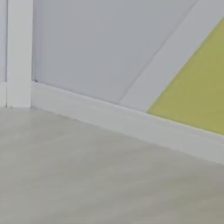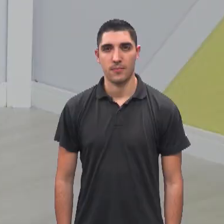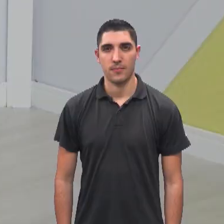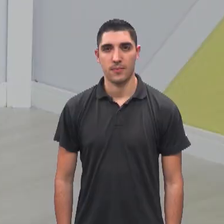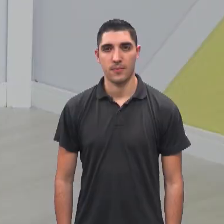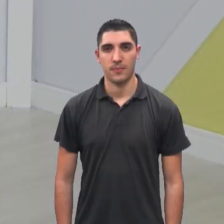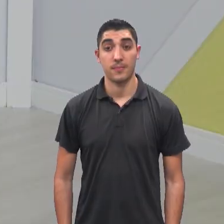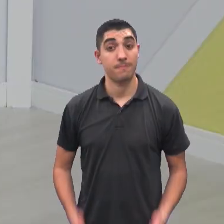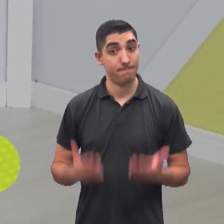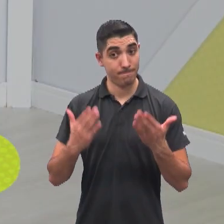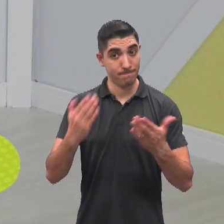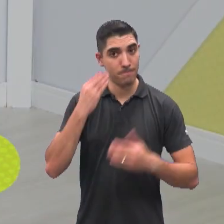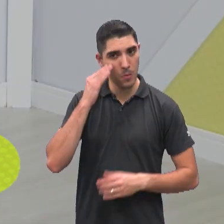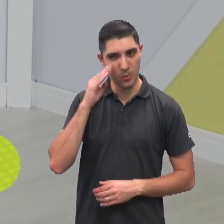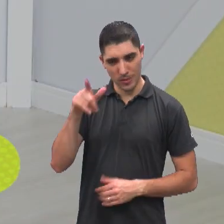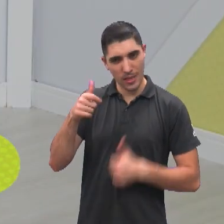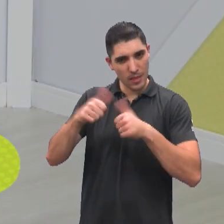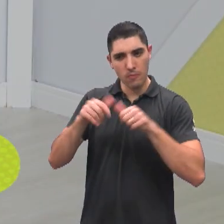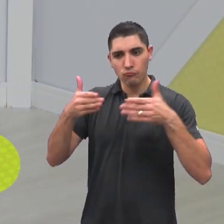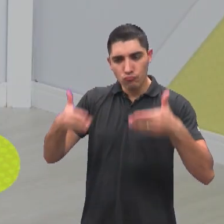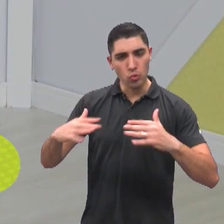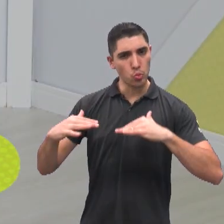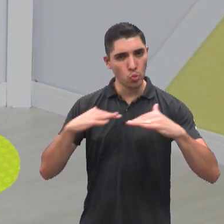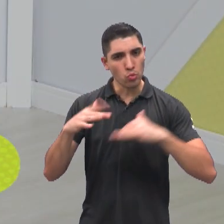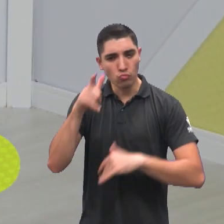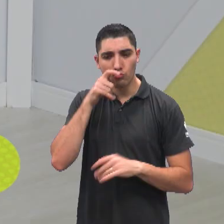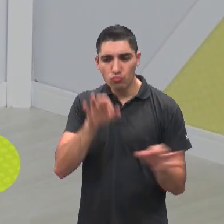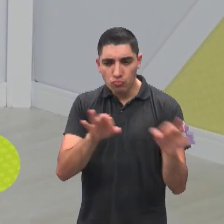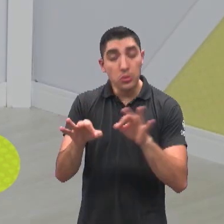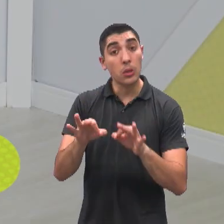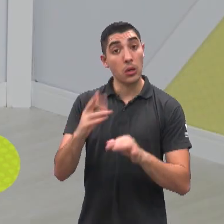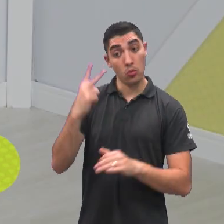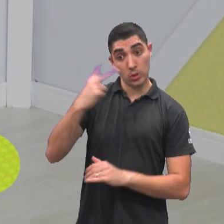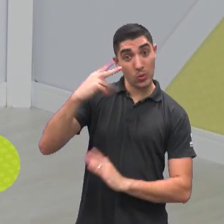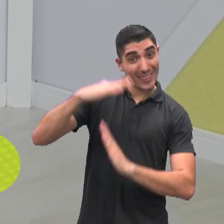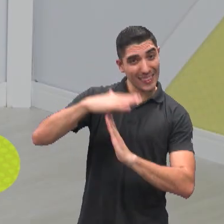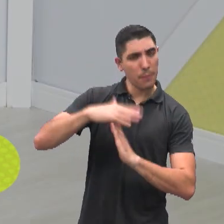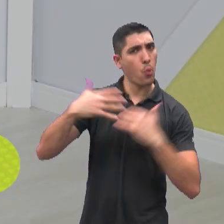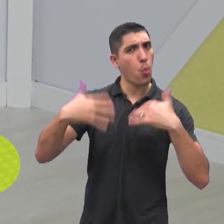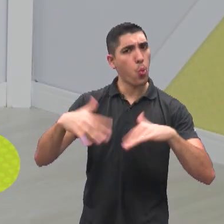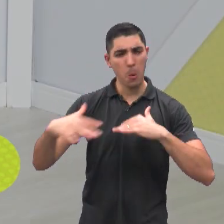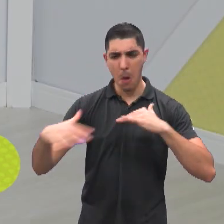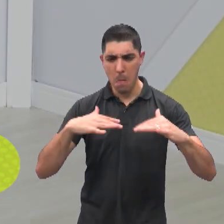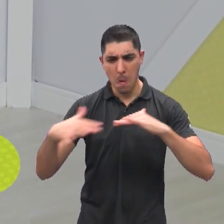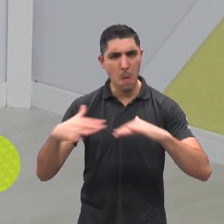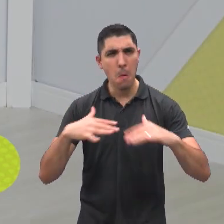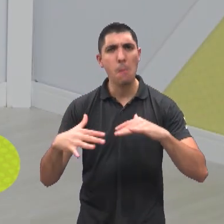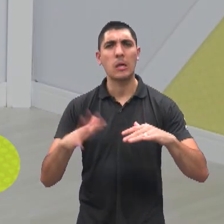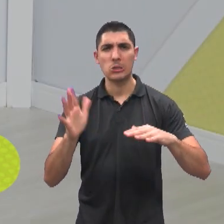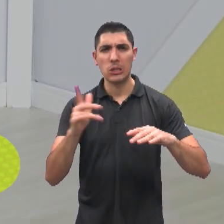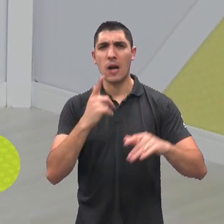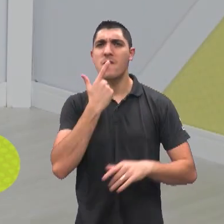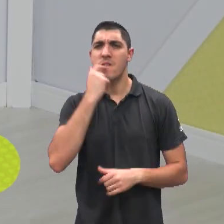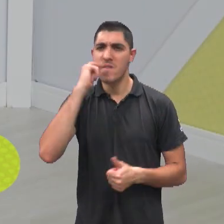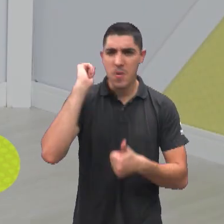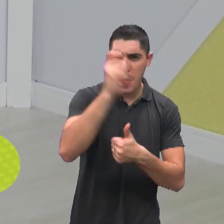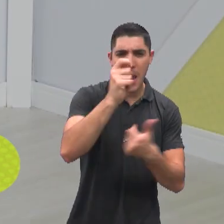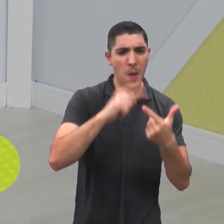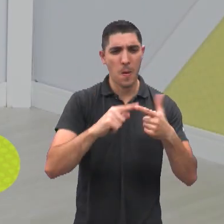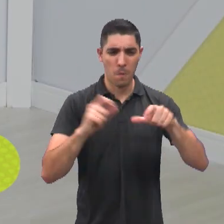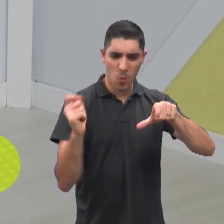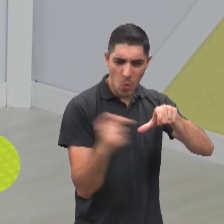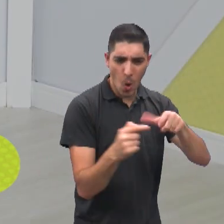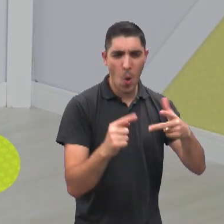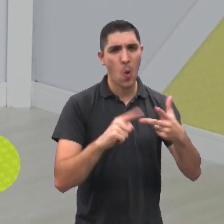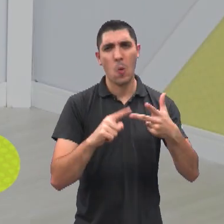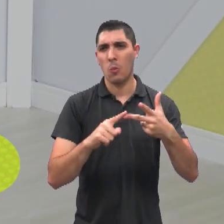Pois é, Brunão, você esteve lá, jogo movimentado, principalmente no segundo tempo, e com tudo que tem direito, né? Expulsões, gols, emoção e tudo mais. E